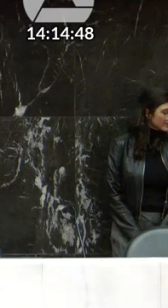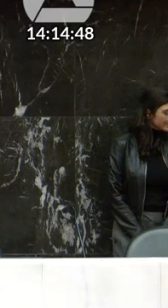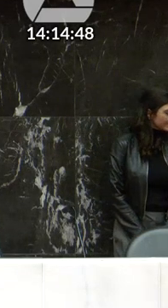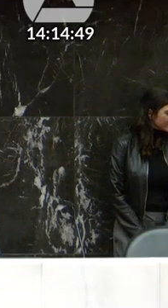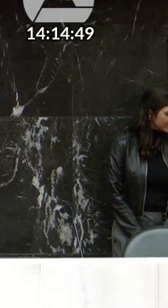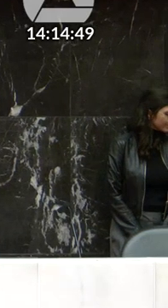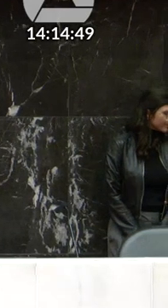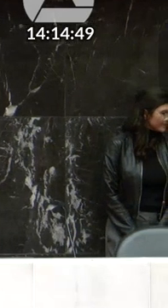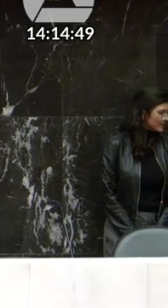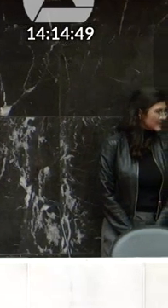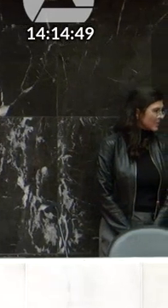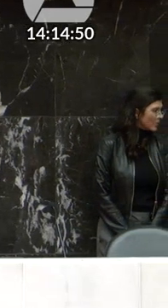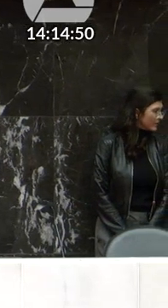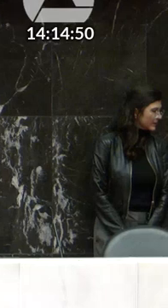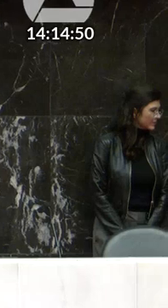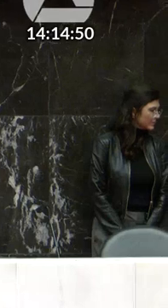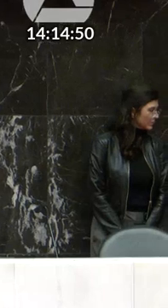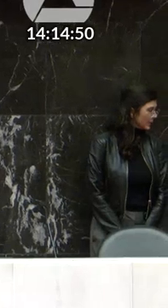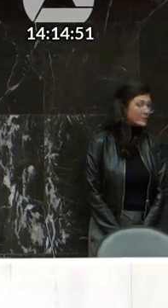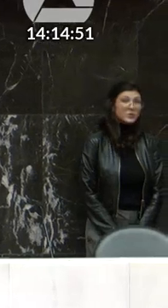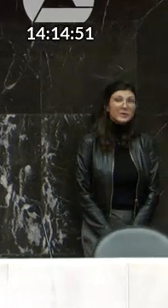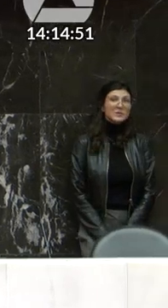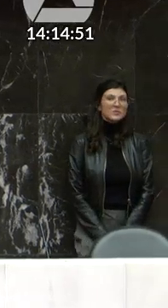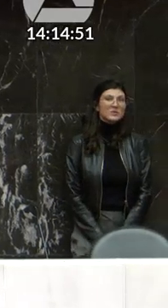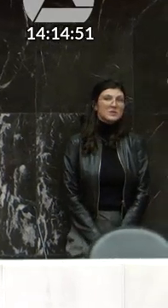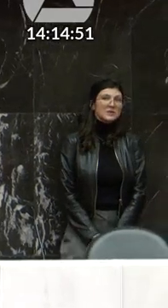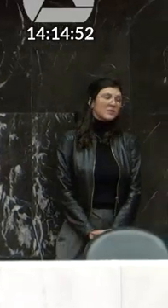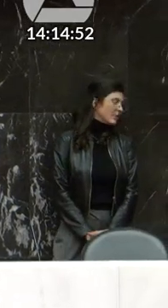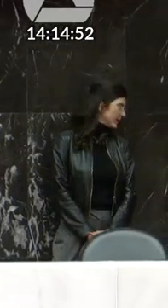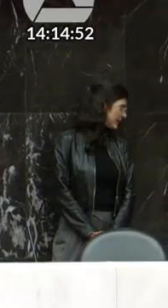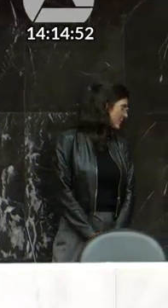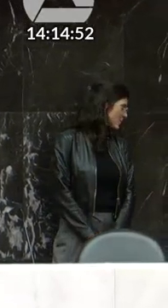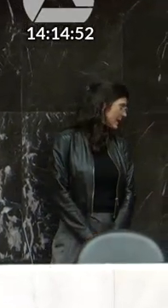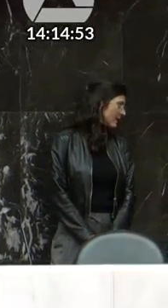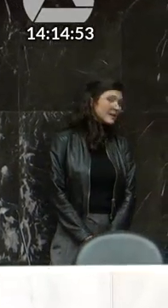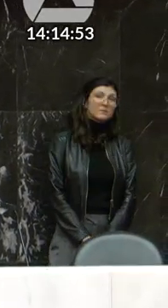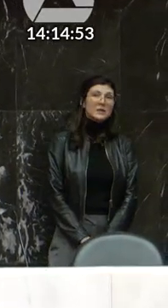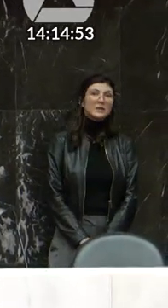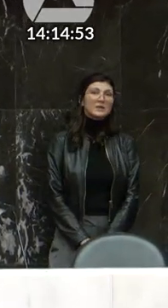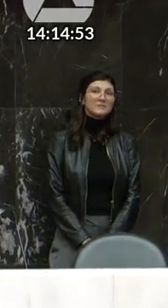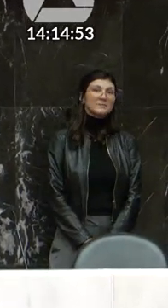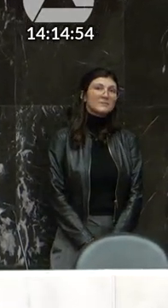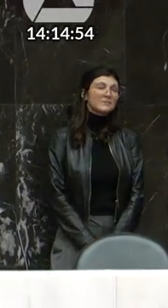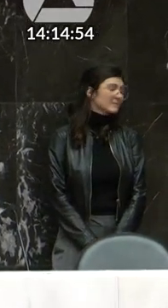acompanhar. 35/2024. E os requerimentos números